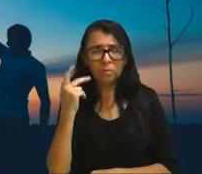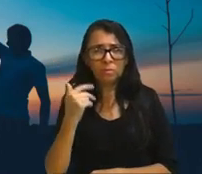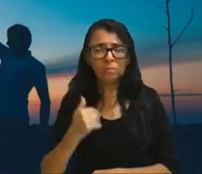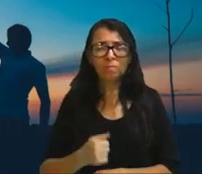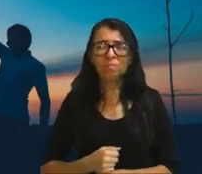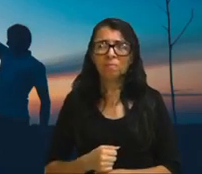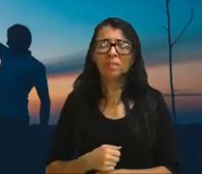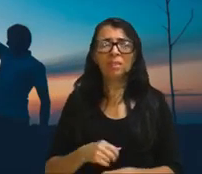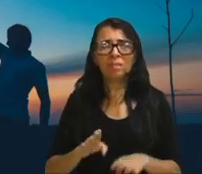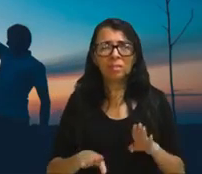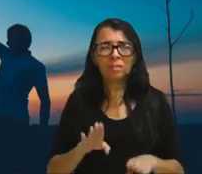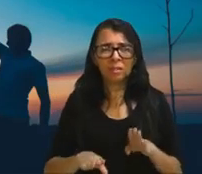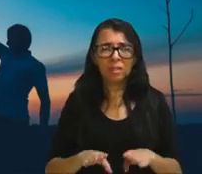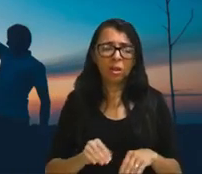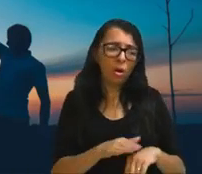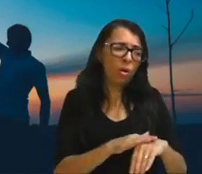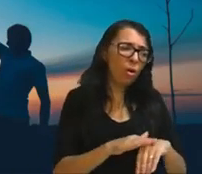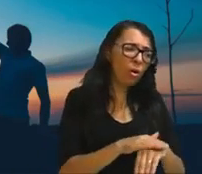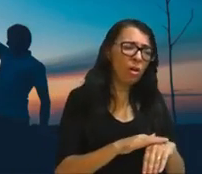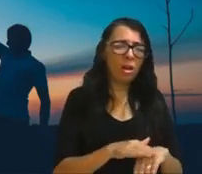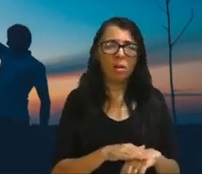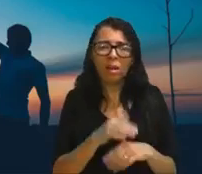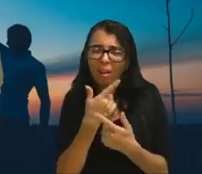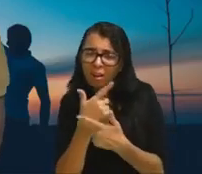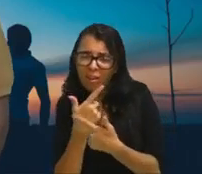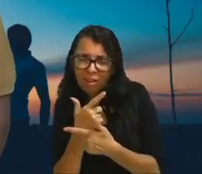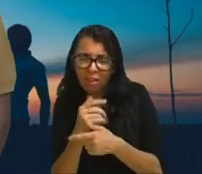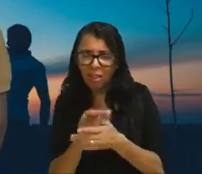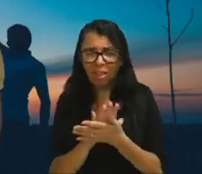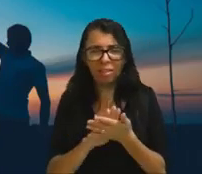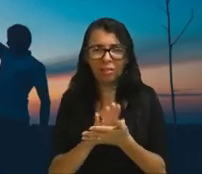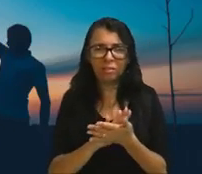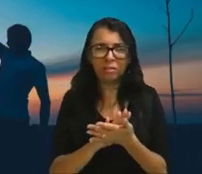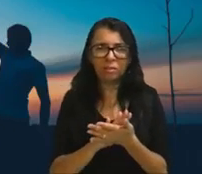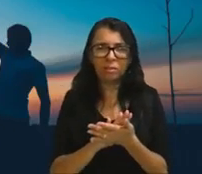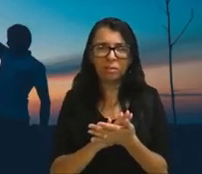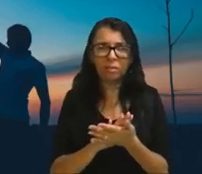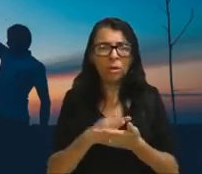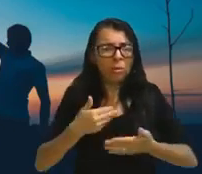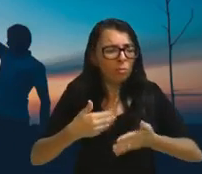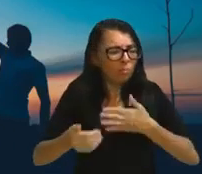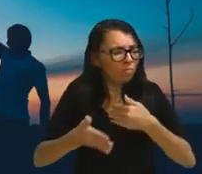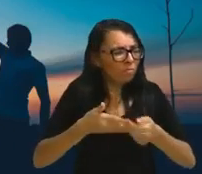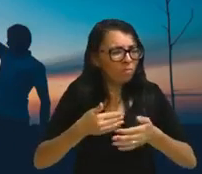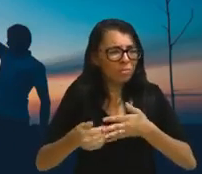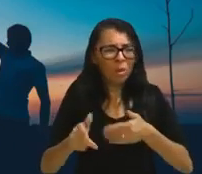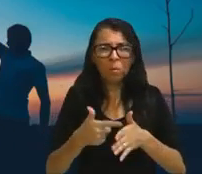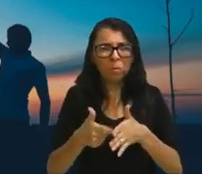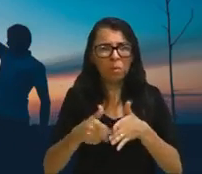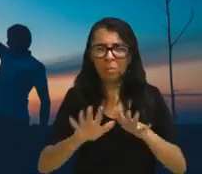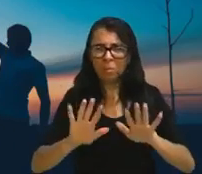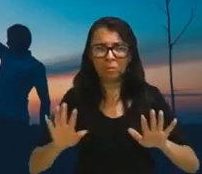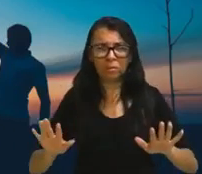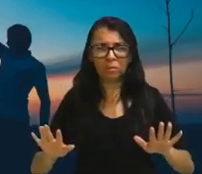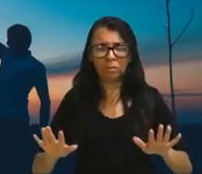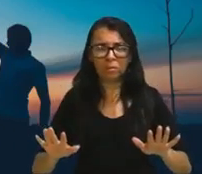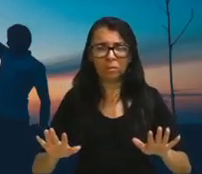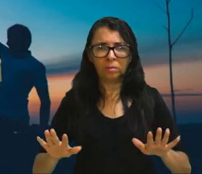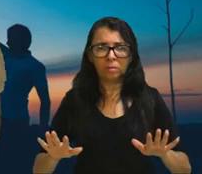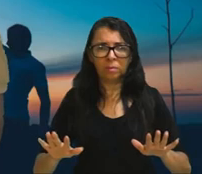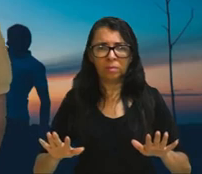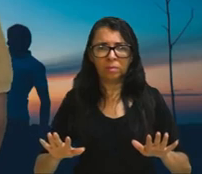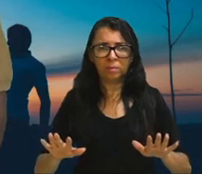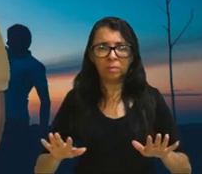seja o construtor da minha casa. Tem algumas coisas, Deus, que precisa ser arrancada. Quando